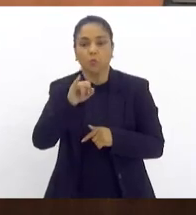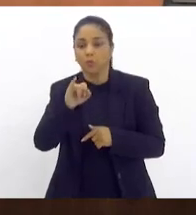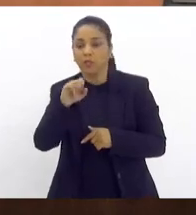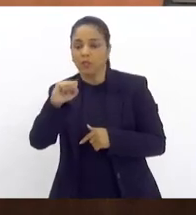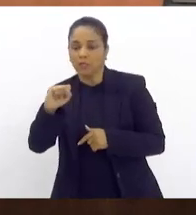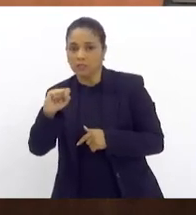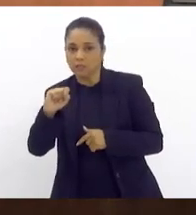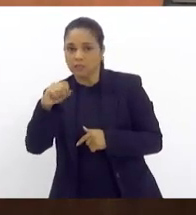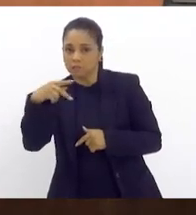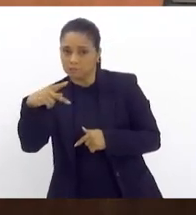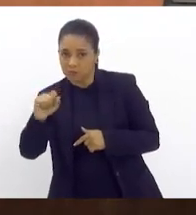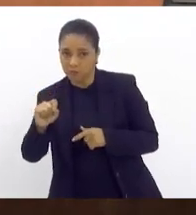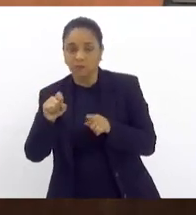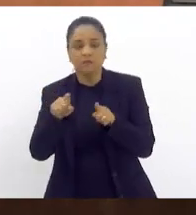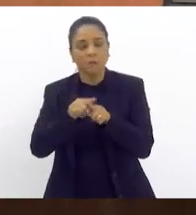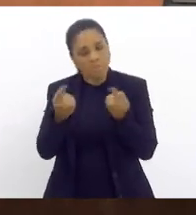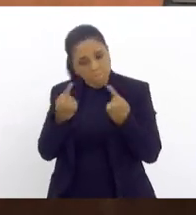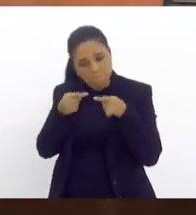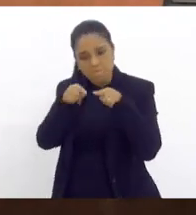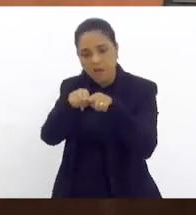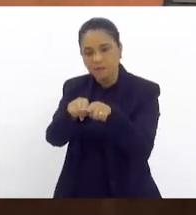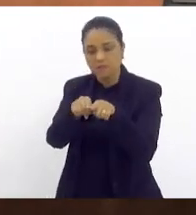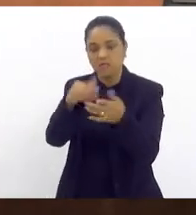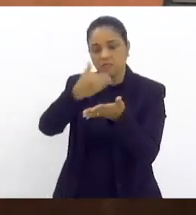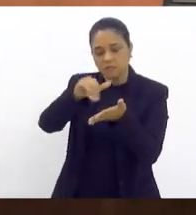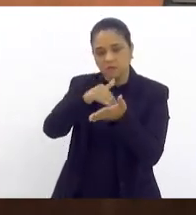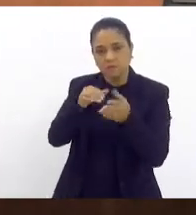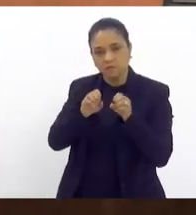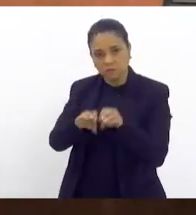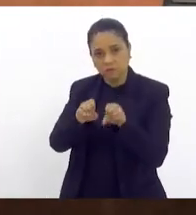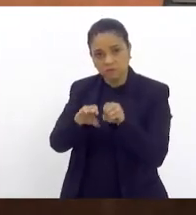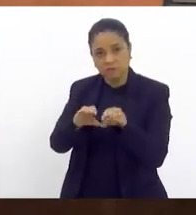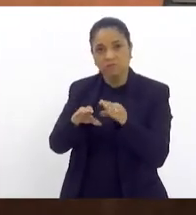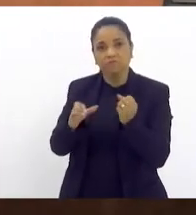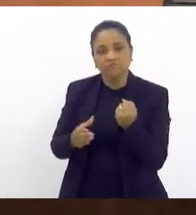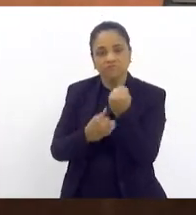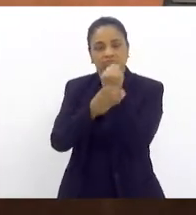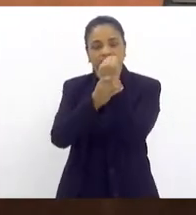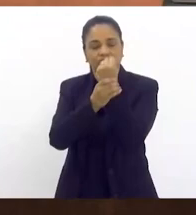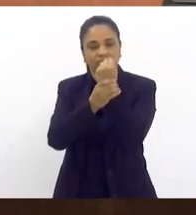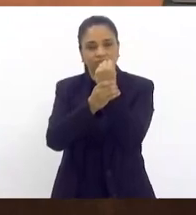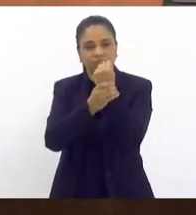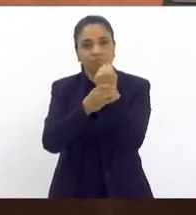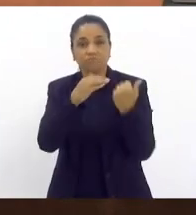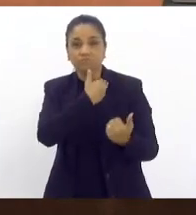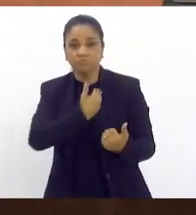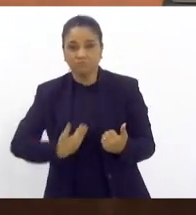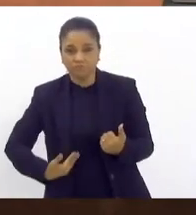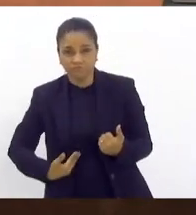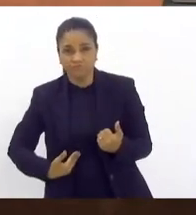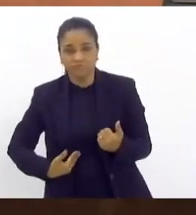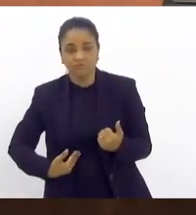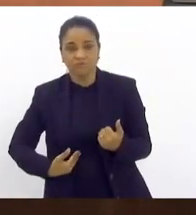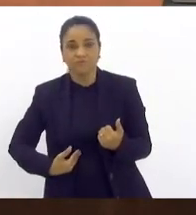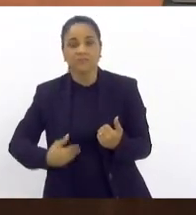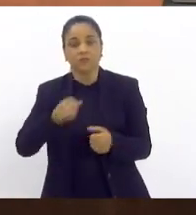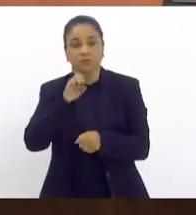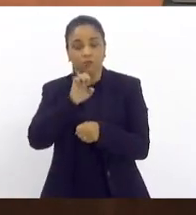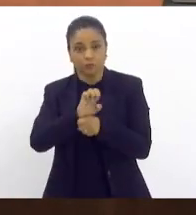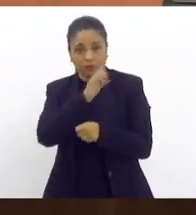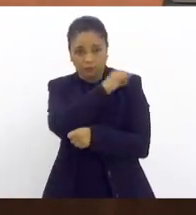essa parceria entre secretarias de educação e também o Instituto de Segurança Pública do Estado do Rio de Janeiro mas é importante não onerar